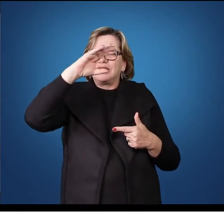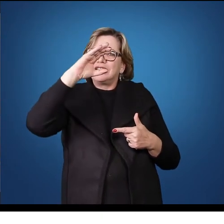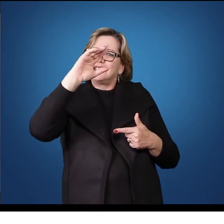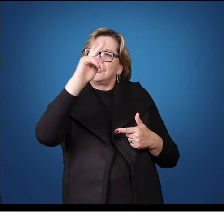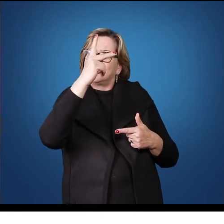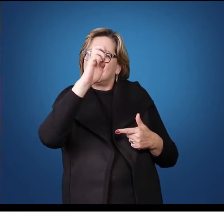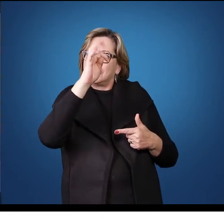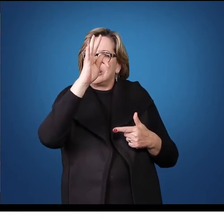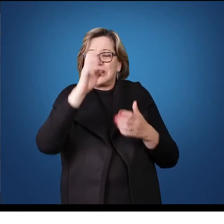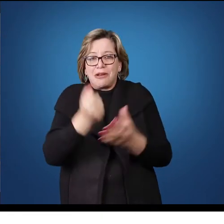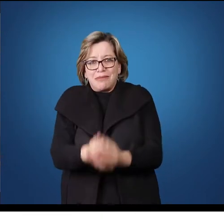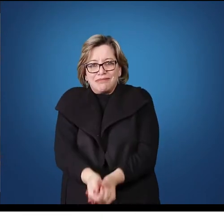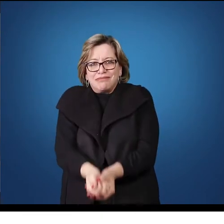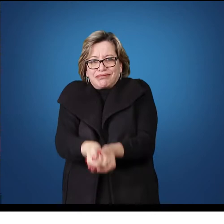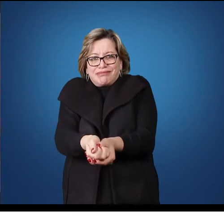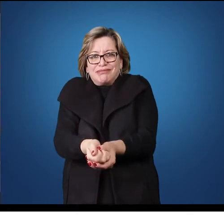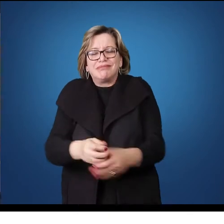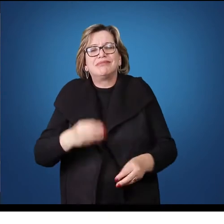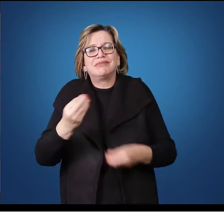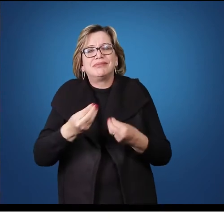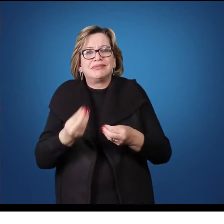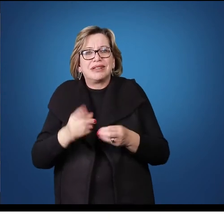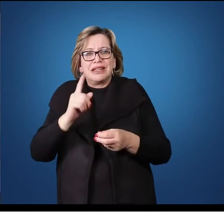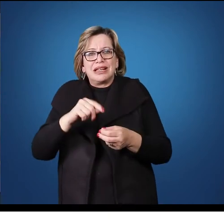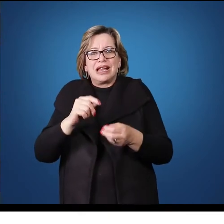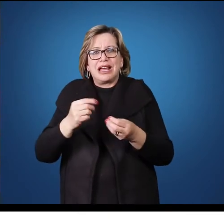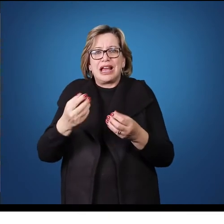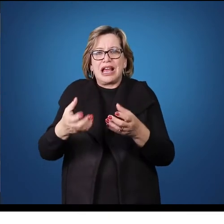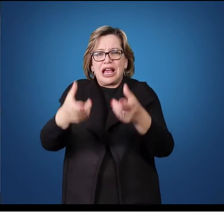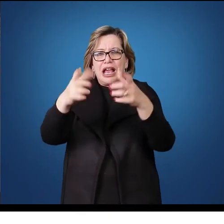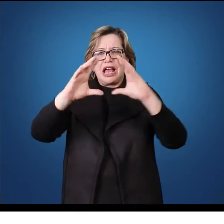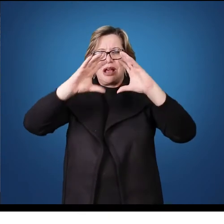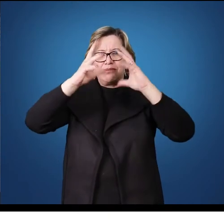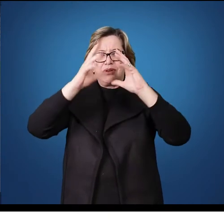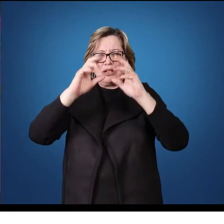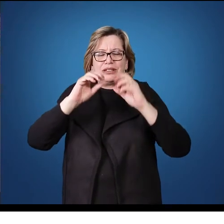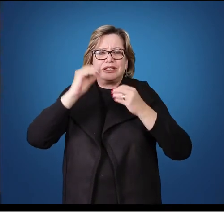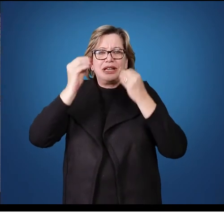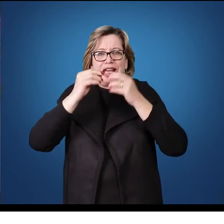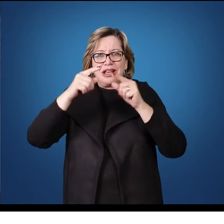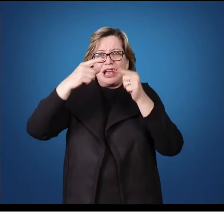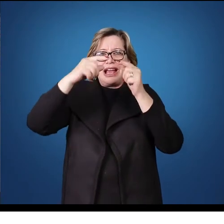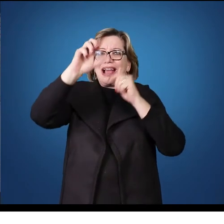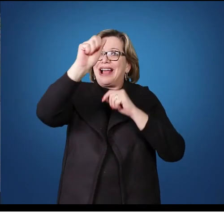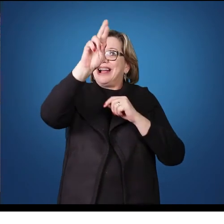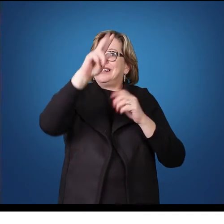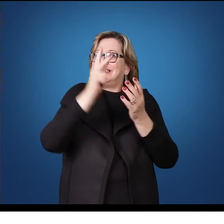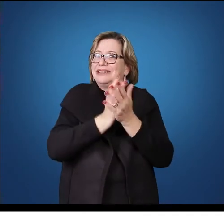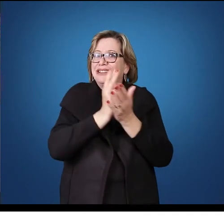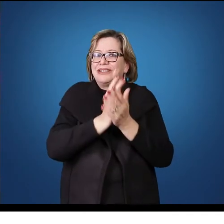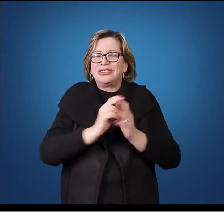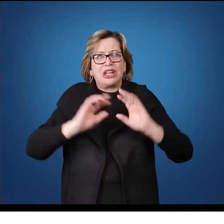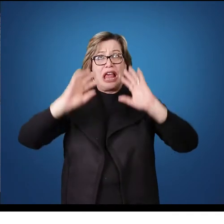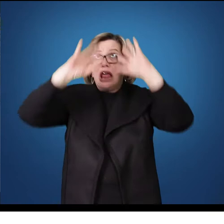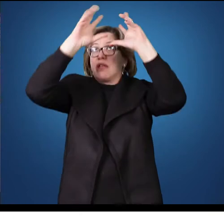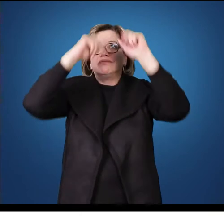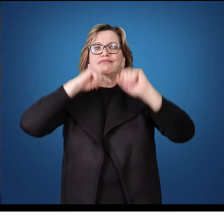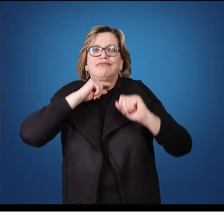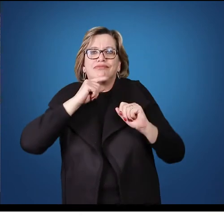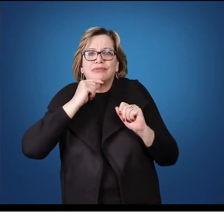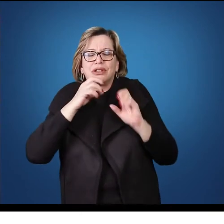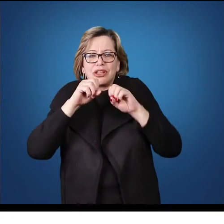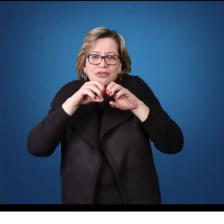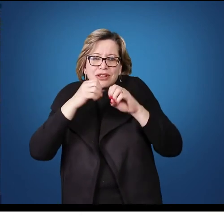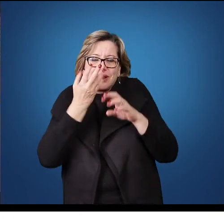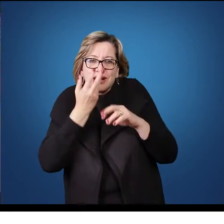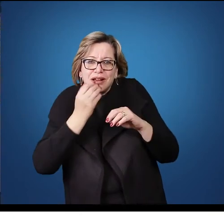A manchete é um fundamento que a bola normalmente vem... O voleibol é de jogo aéreo e nem todas as vezes a gente consegue pegar de toque. Então, se a gente for ensinar a criança,